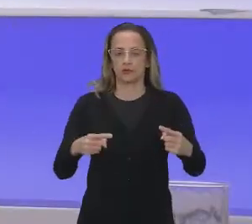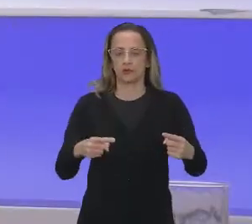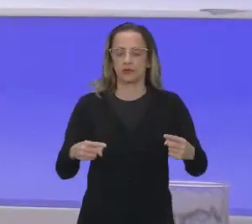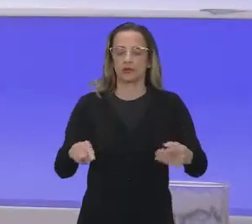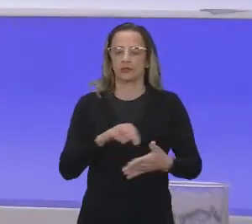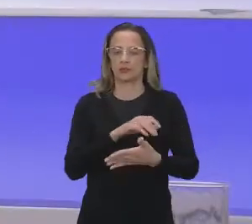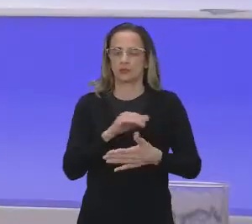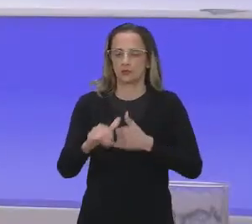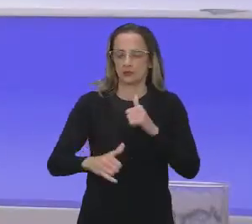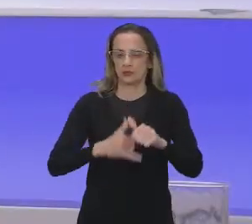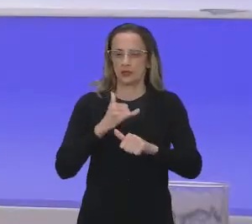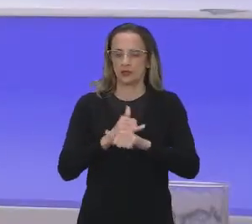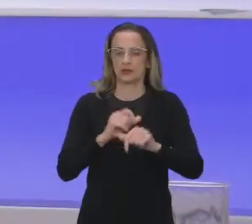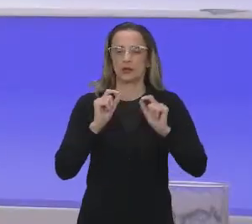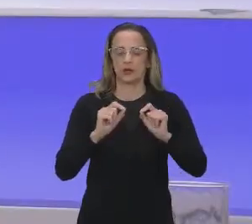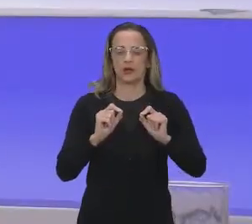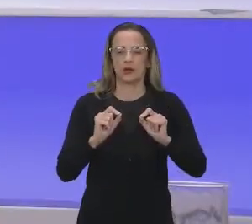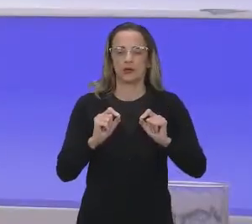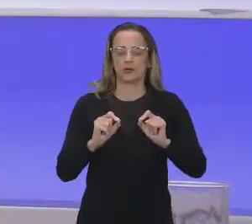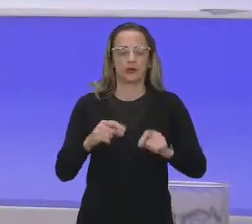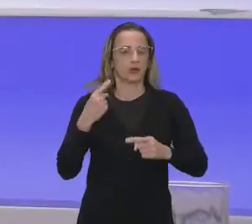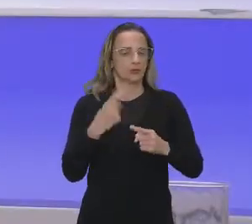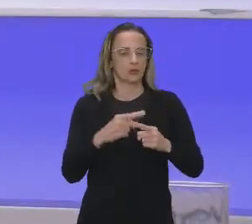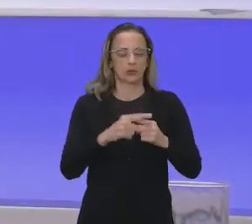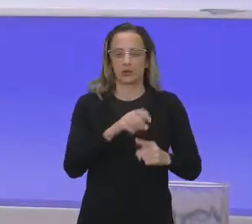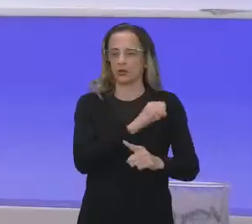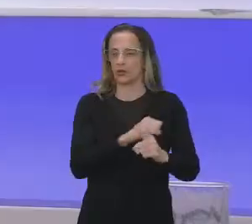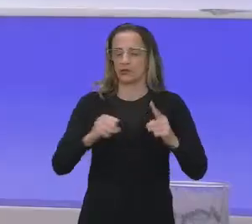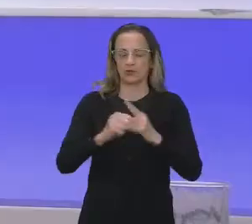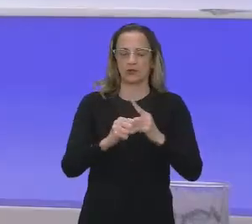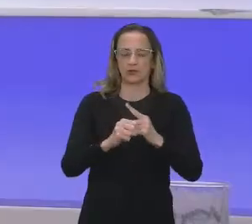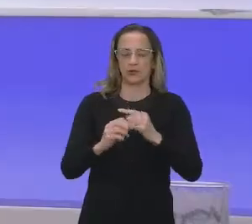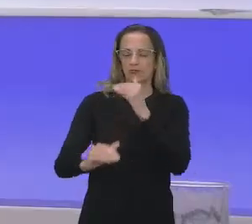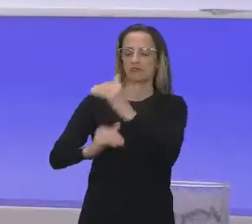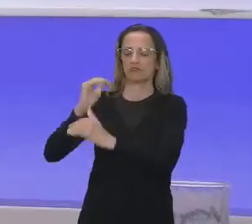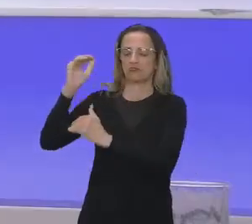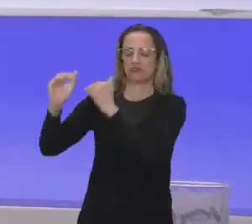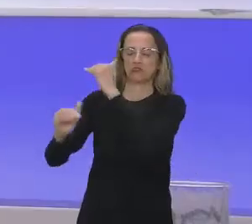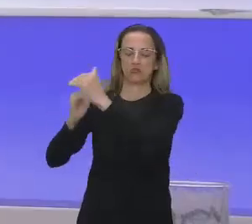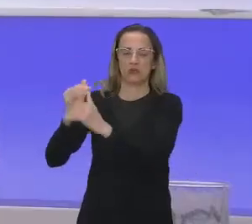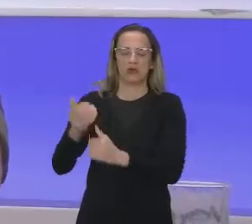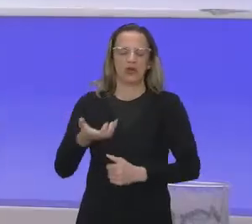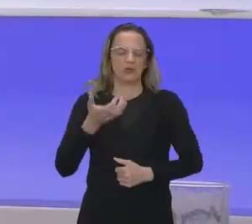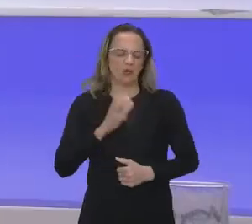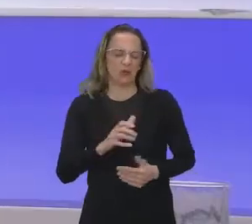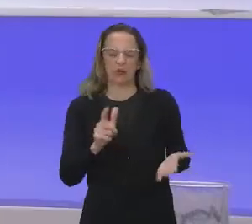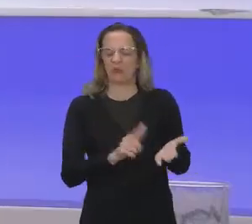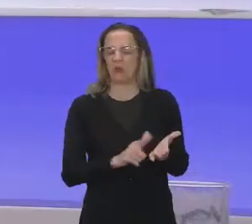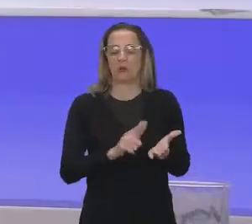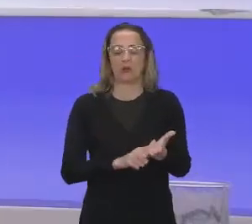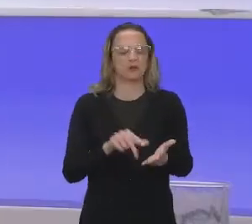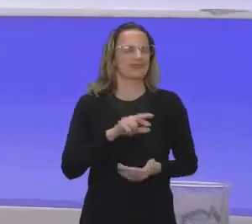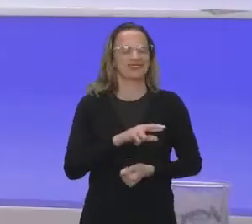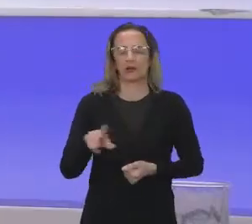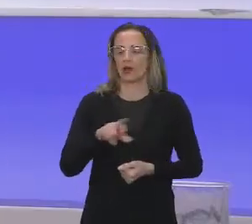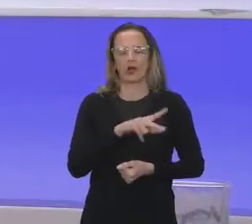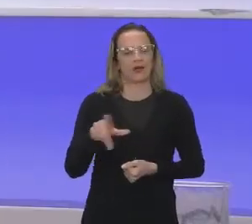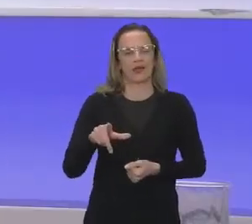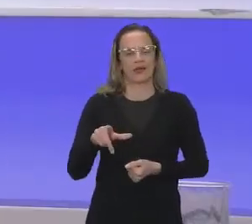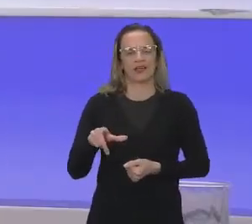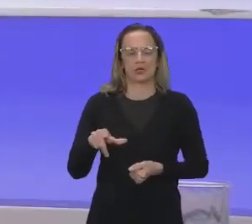digitalizar algo, não é só porque a sociedade está evoluindo a ponto de, tipo, a gente não quer mais papel. Então, assim, quando a